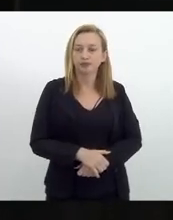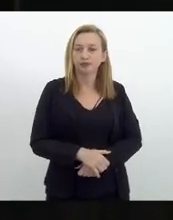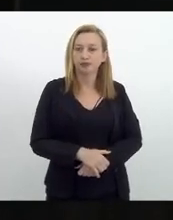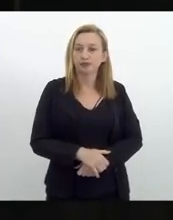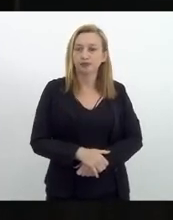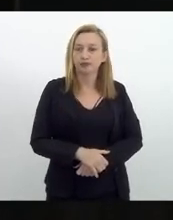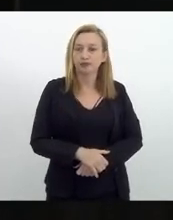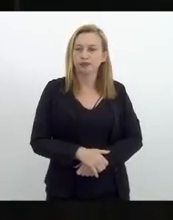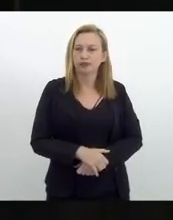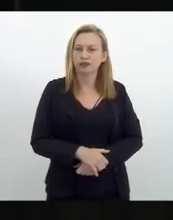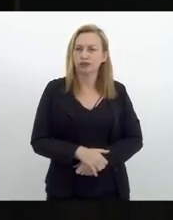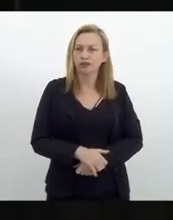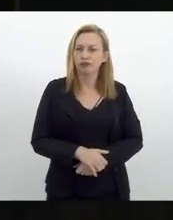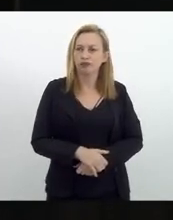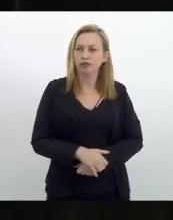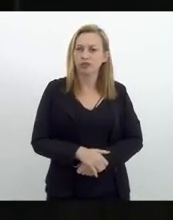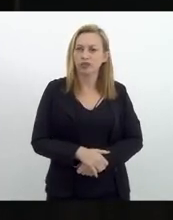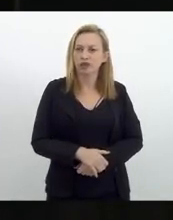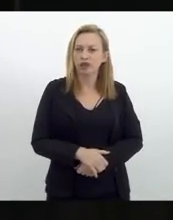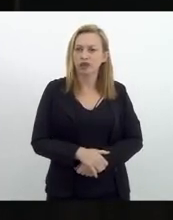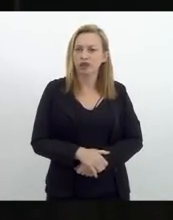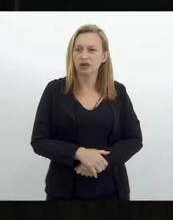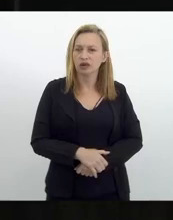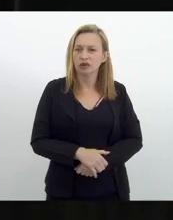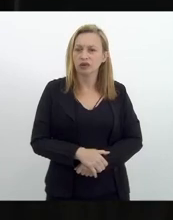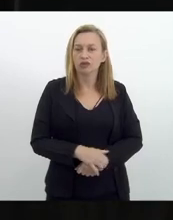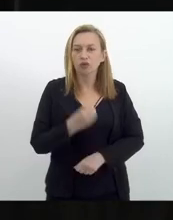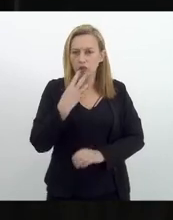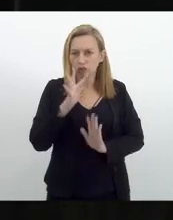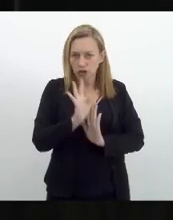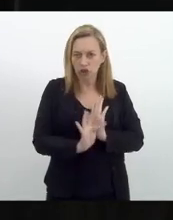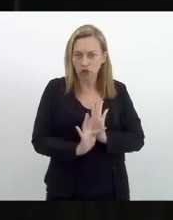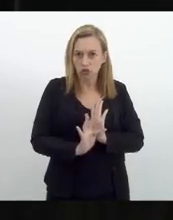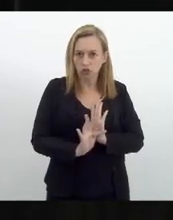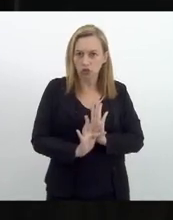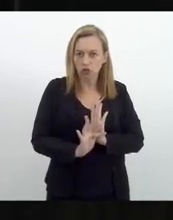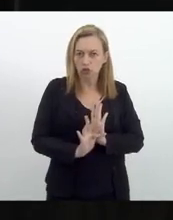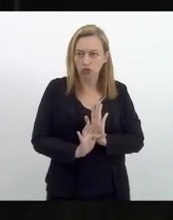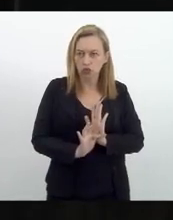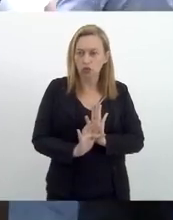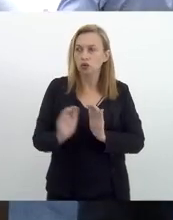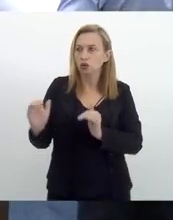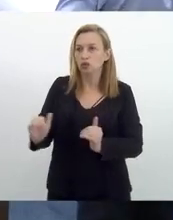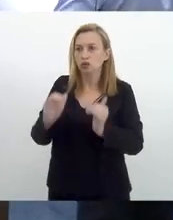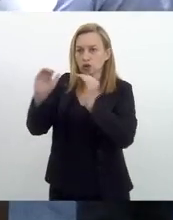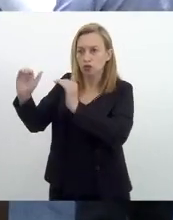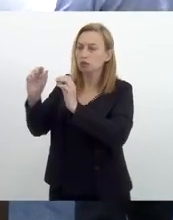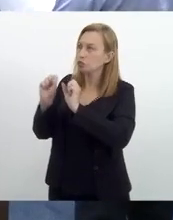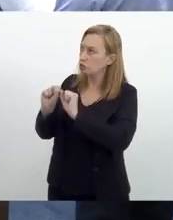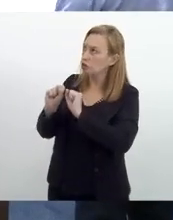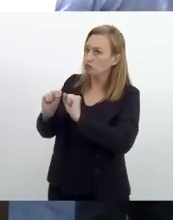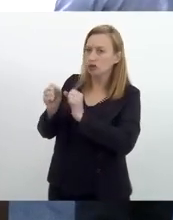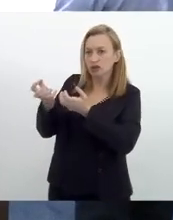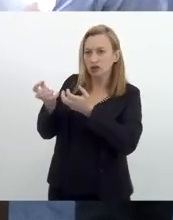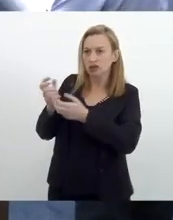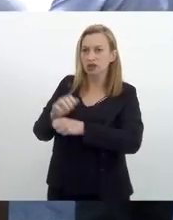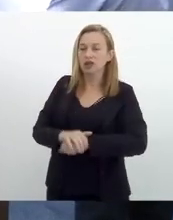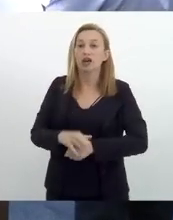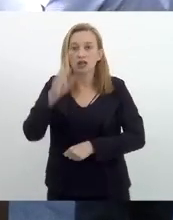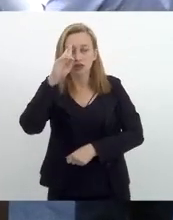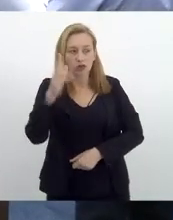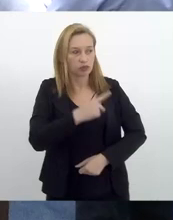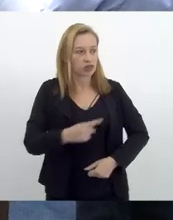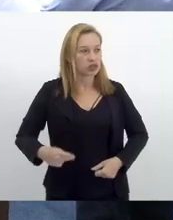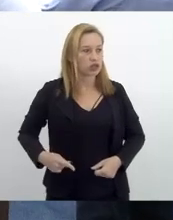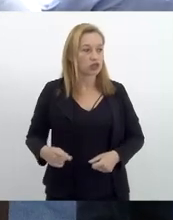Ficou bem o texto. Vossa Excelência, querendo, por favor. Senhor presidente,